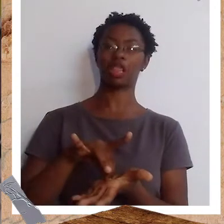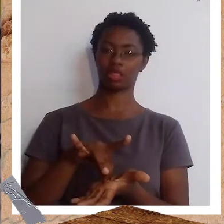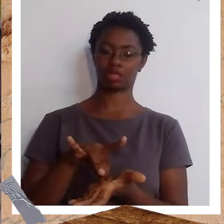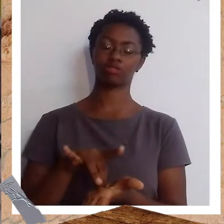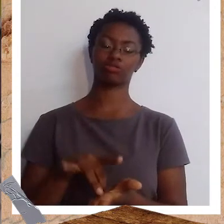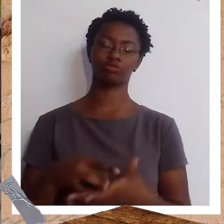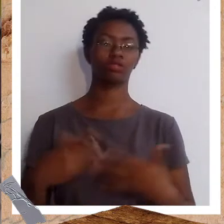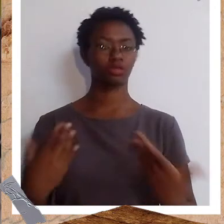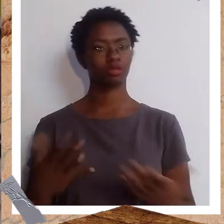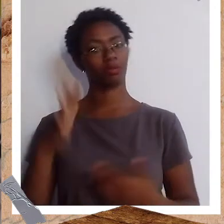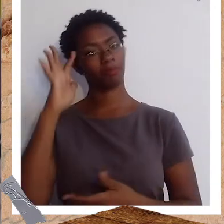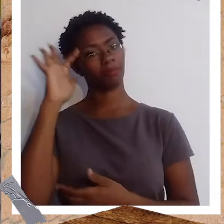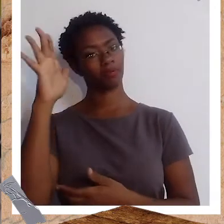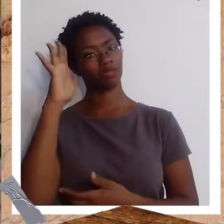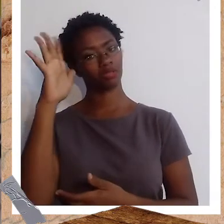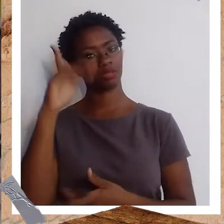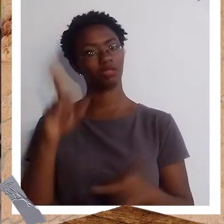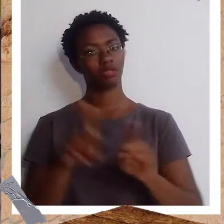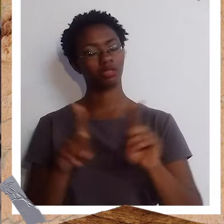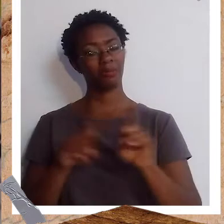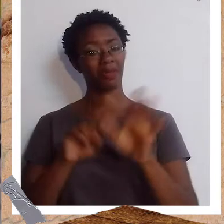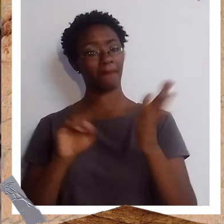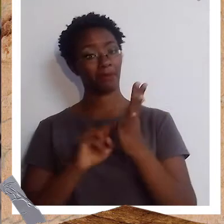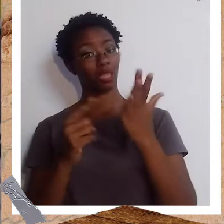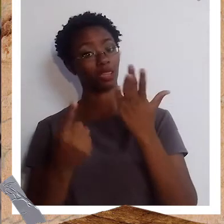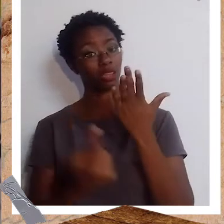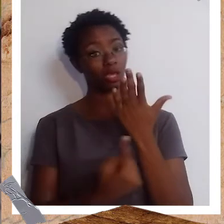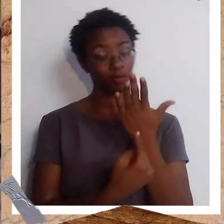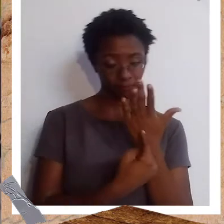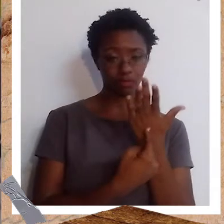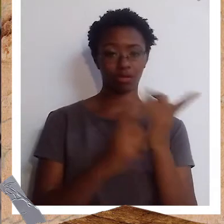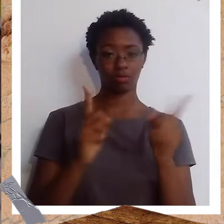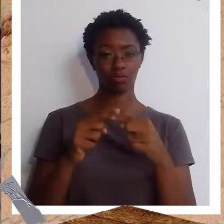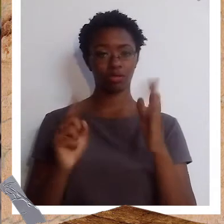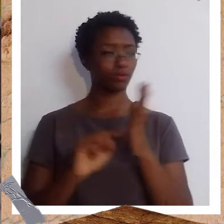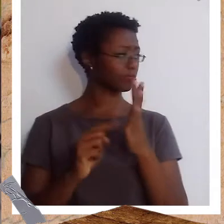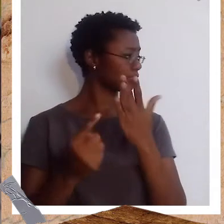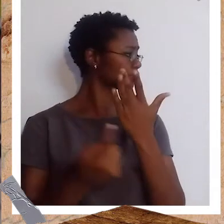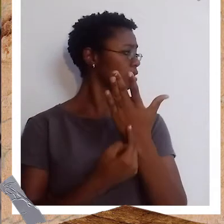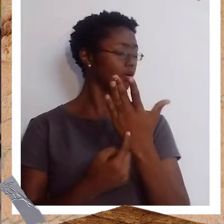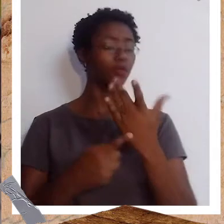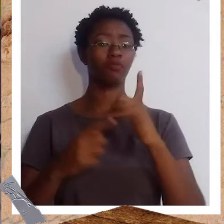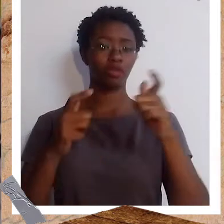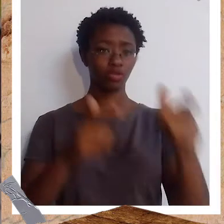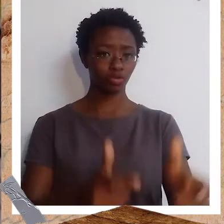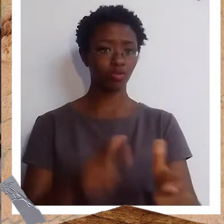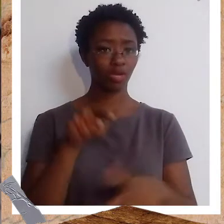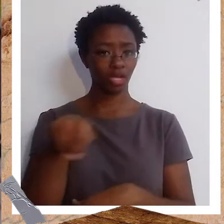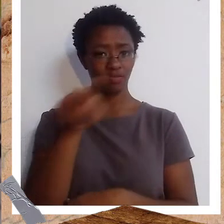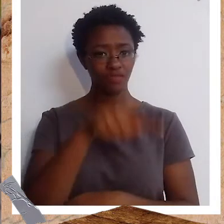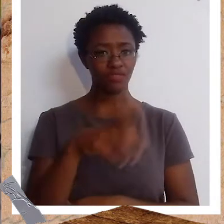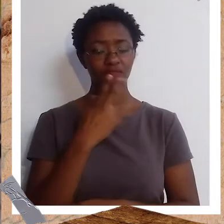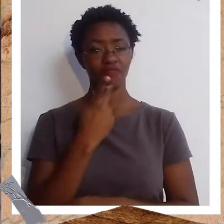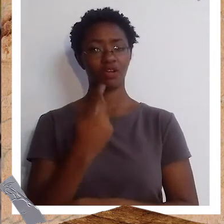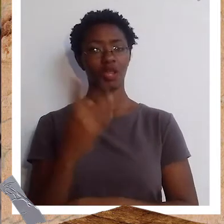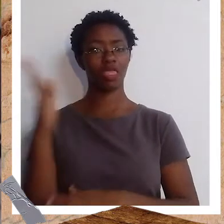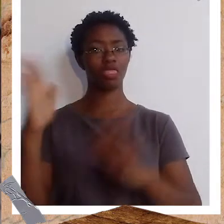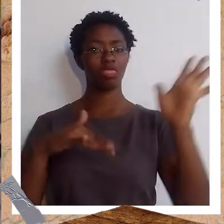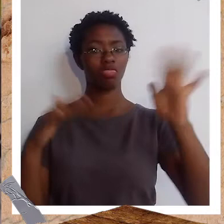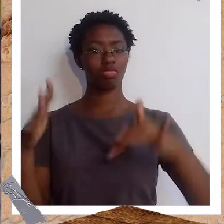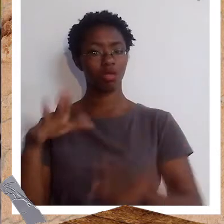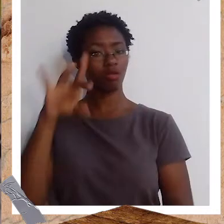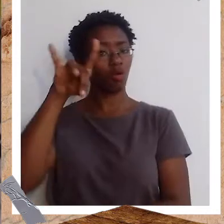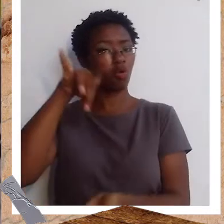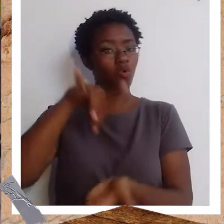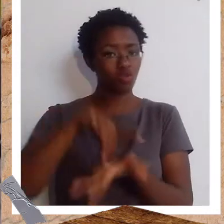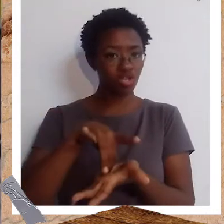Então, pensando um pouco, até metaforicamente, sobre esse lugar que vocês falaram, né? De trazer os